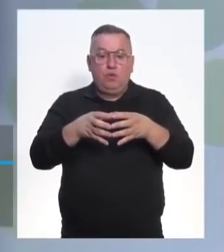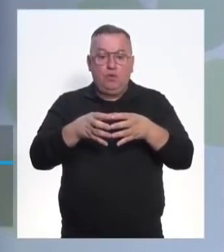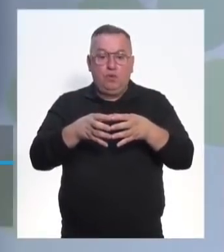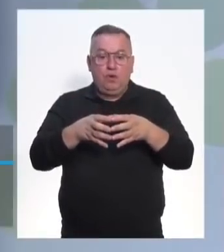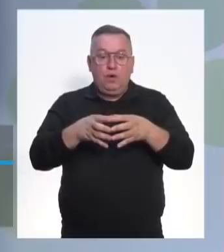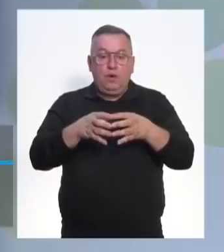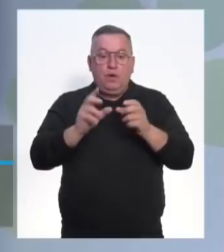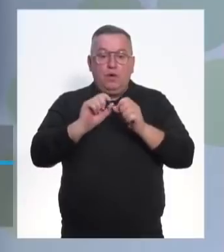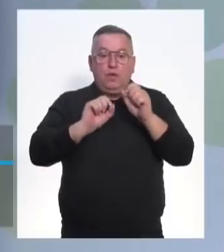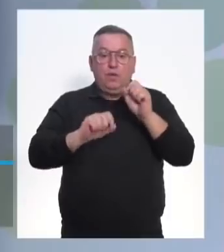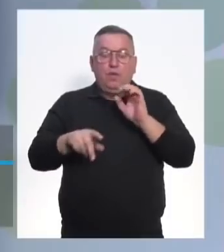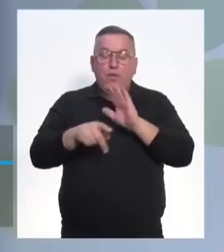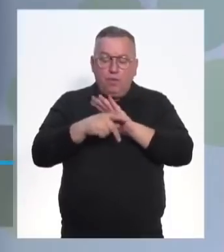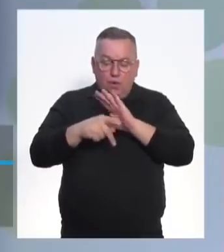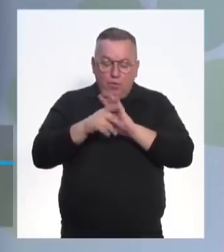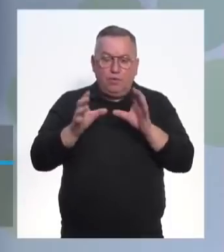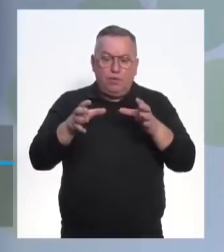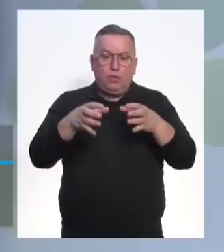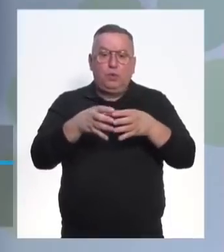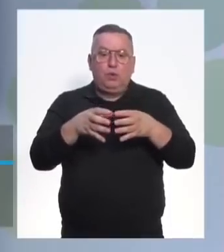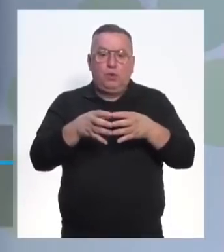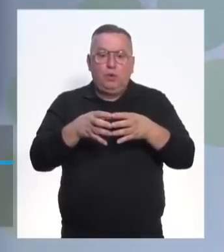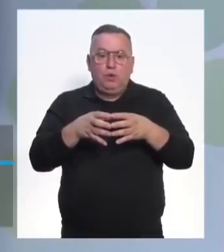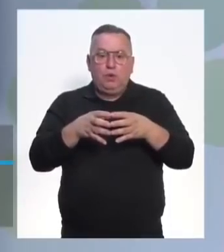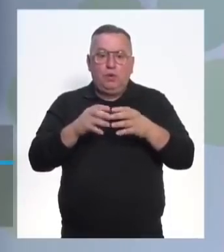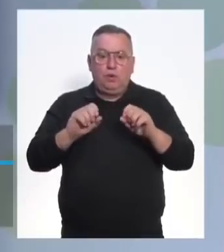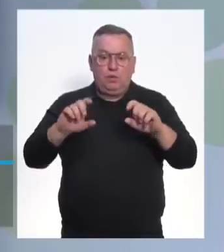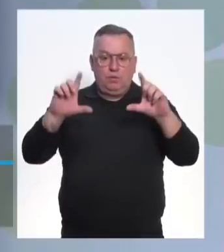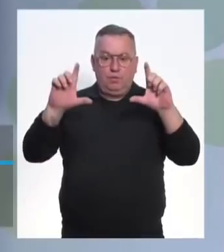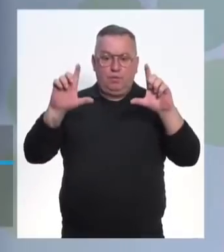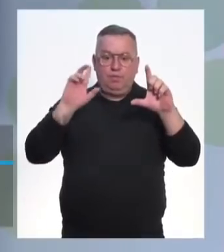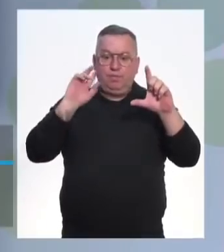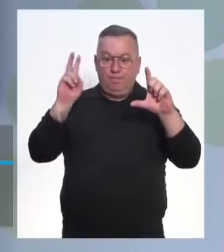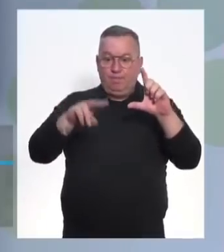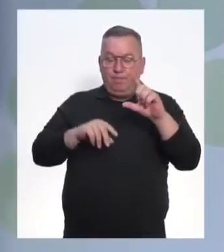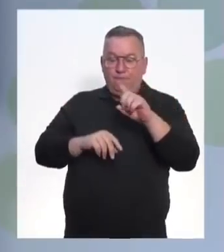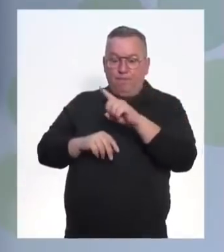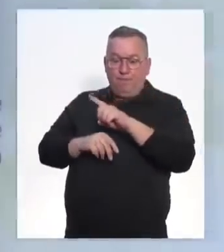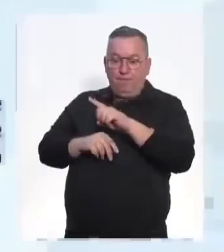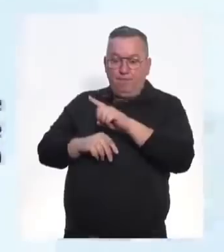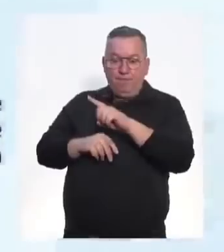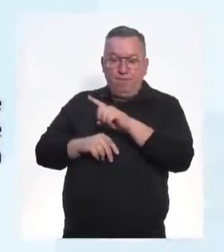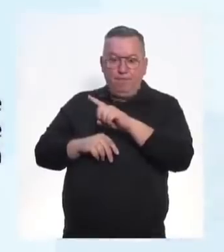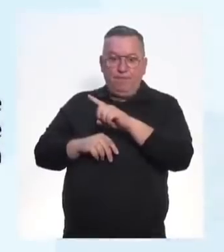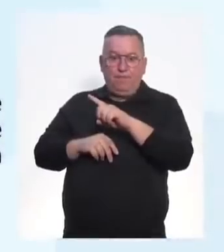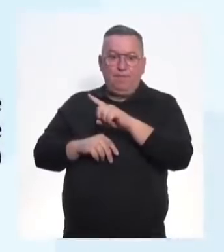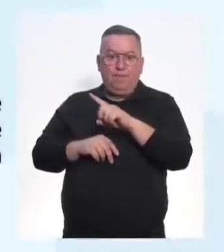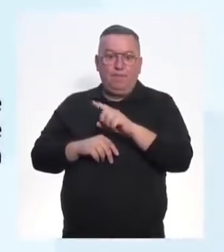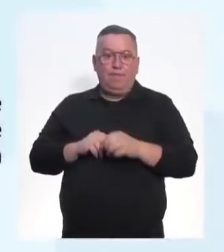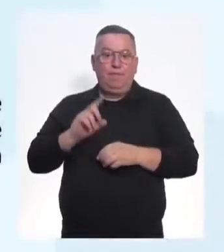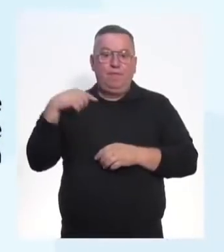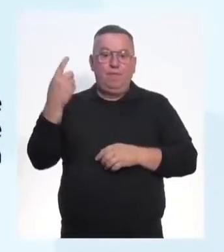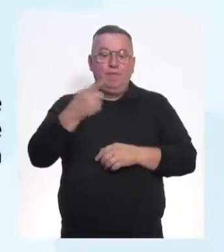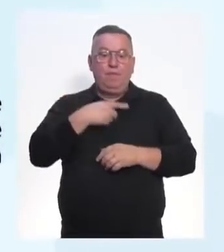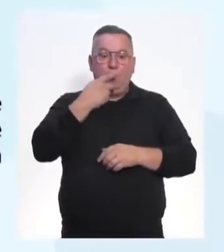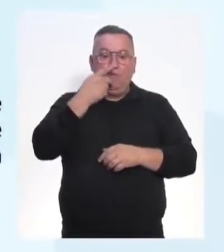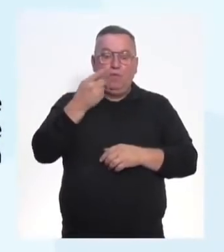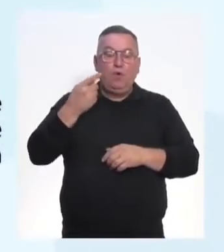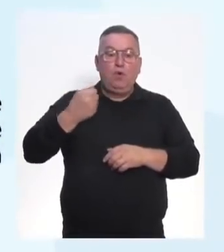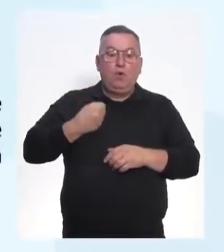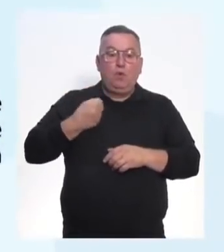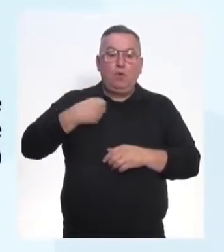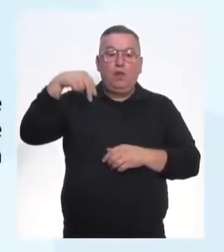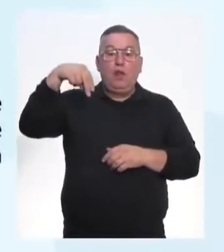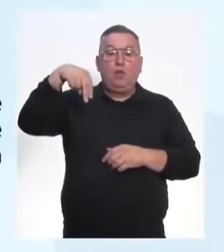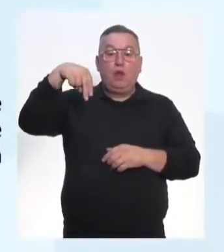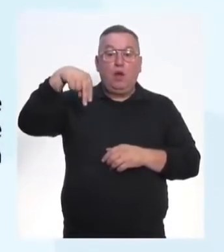fazem parte de um determinado conjunto. Pode pôr na tela para eles, diretor? Então, esses números, nós chamamos eles de naturais. Vocês já